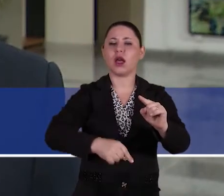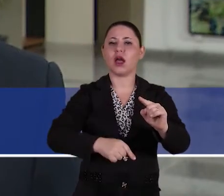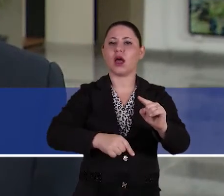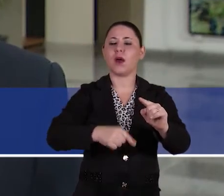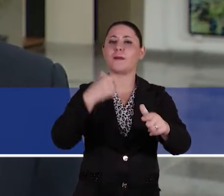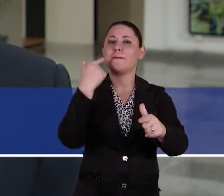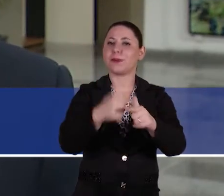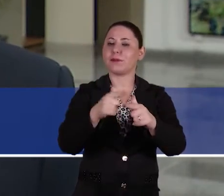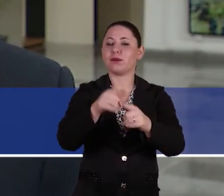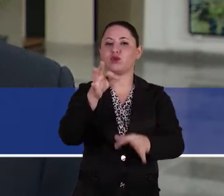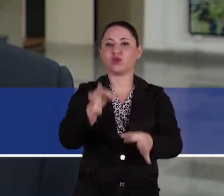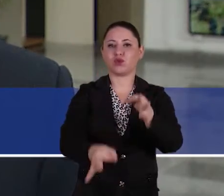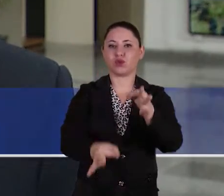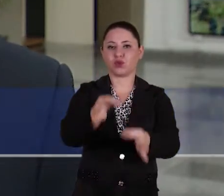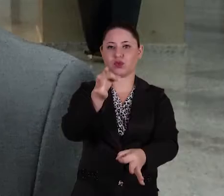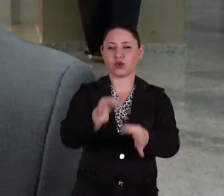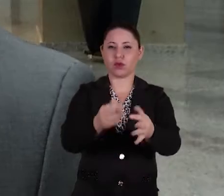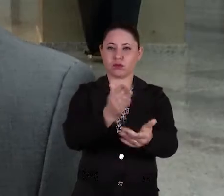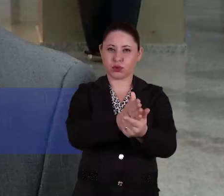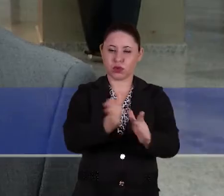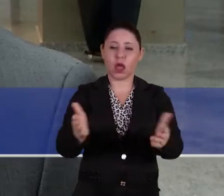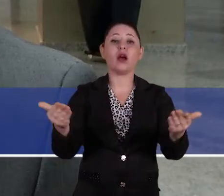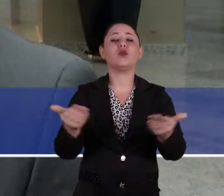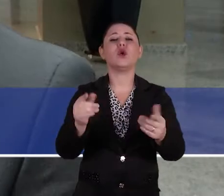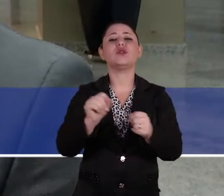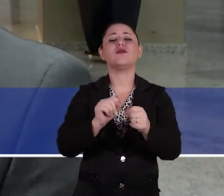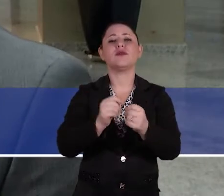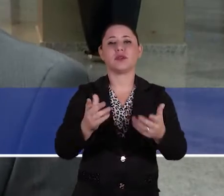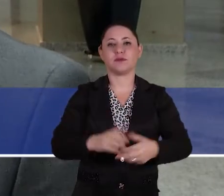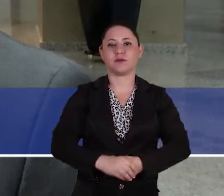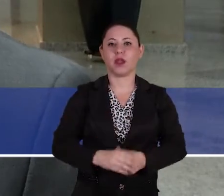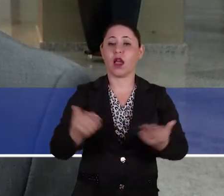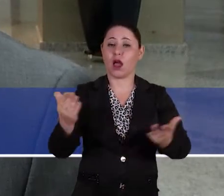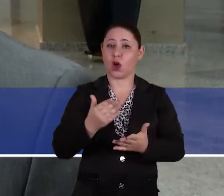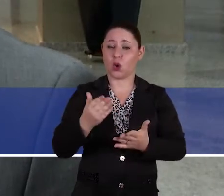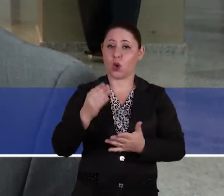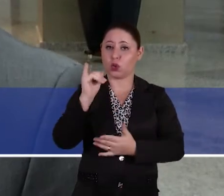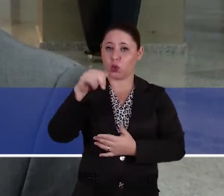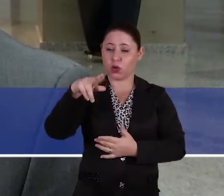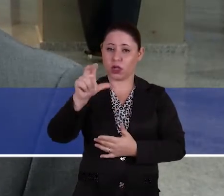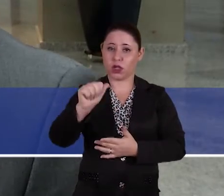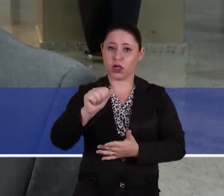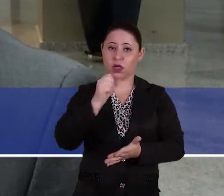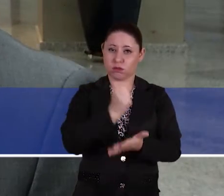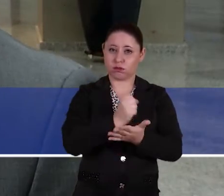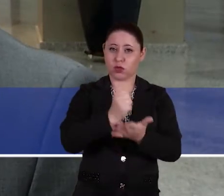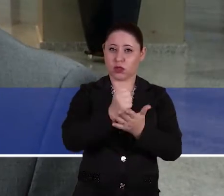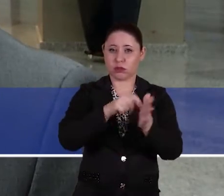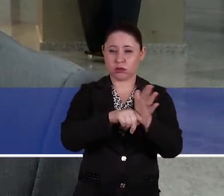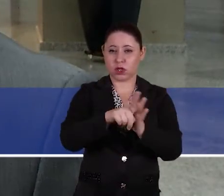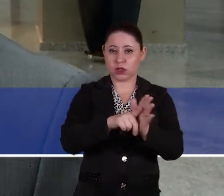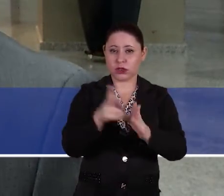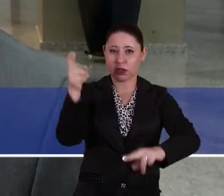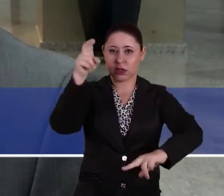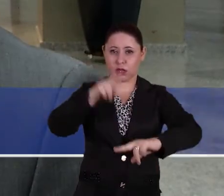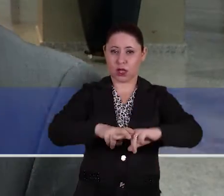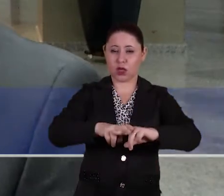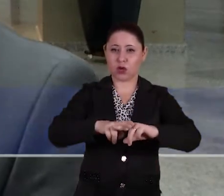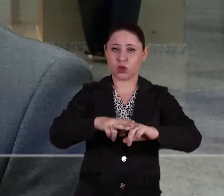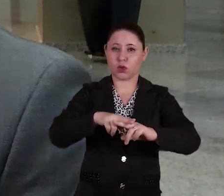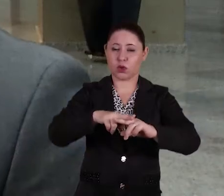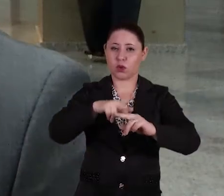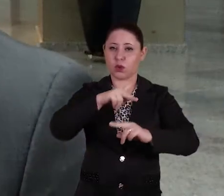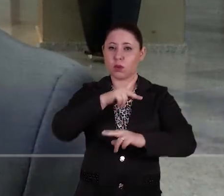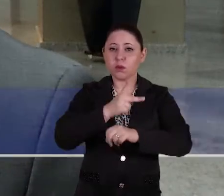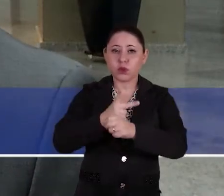essa questão judicial. O próximo passo agora, de posse dos dados do INCRA, nós sentaremos com o Procurador da República, que fica